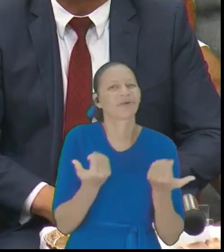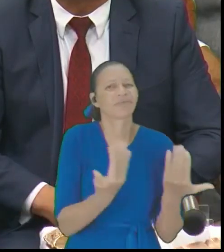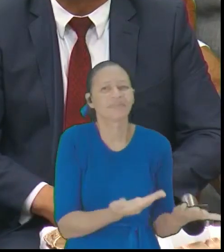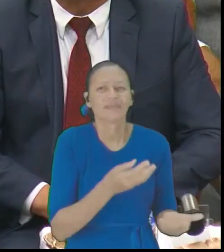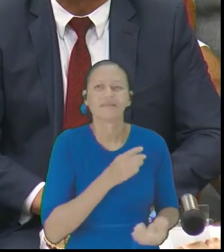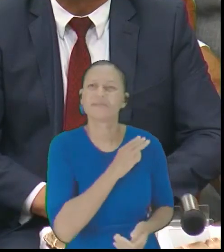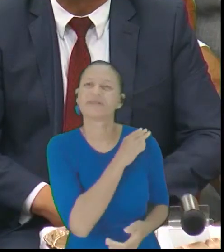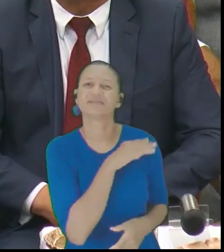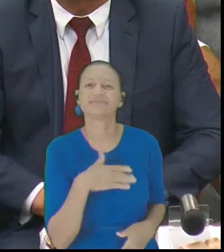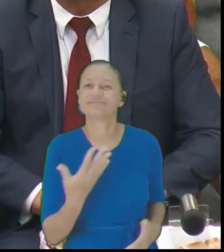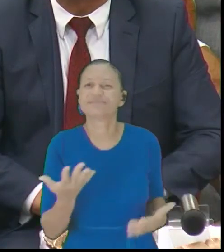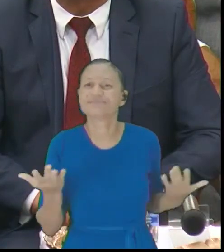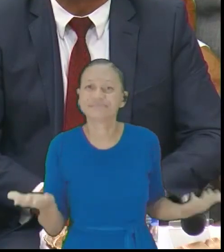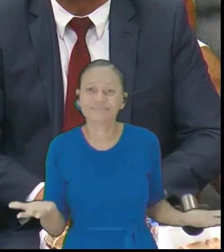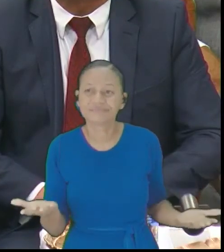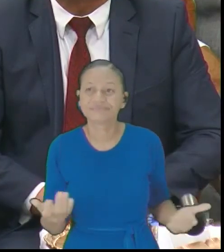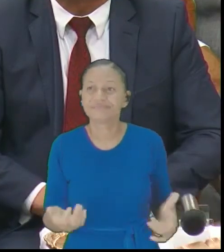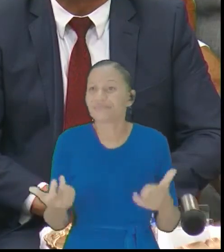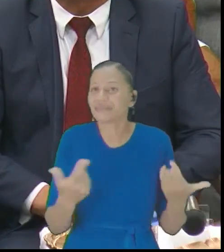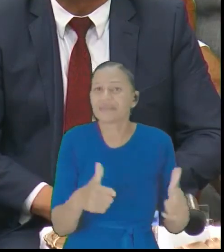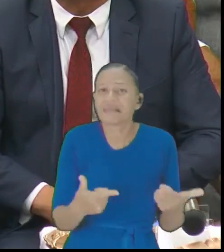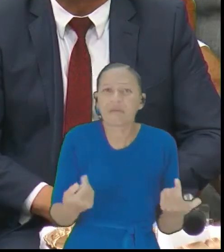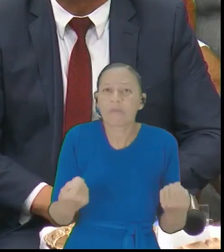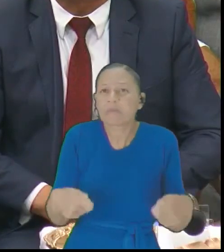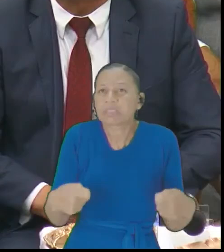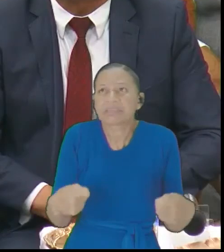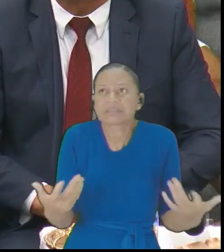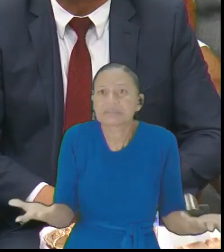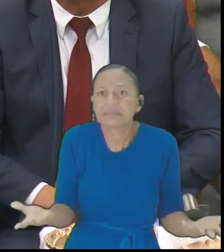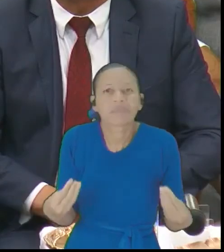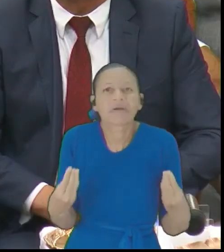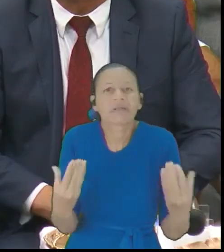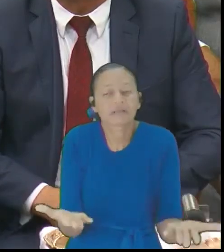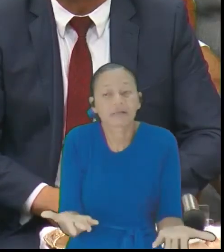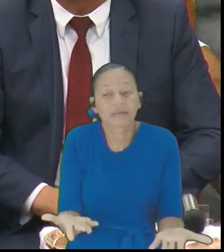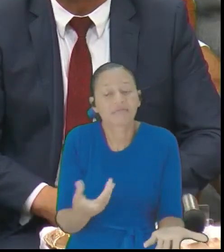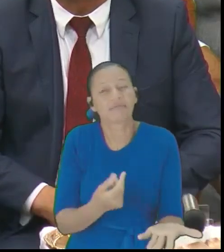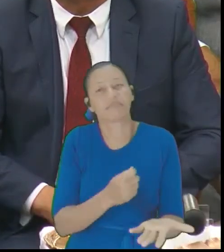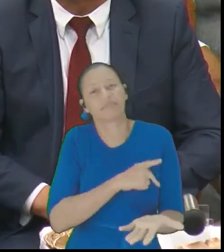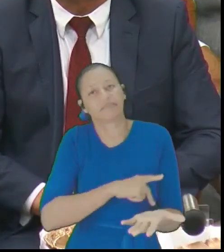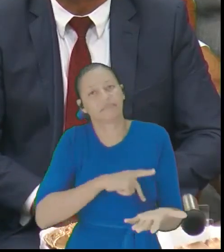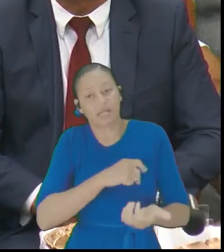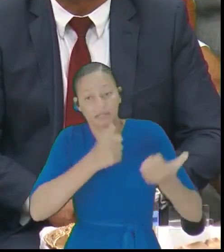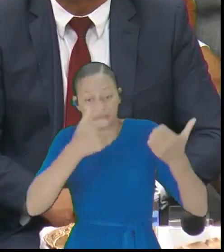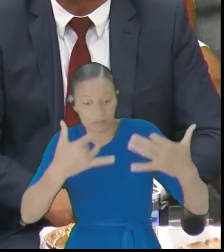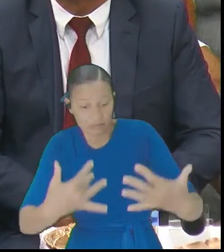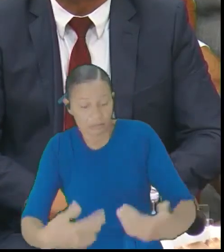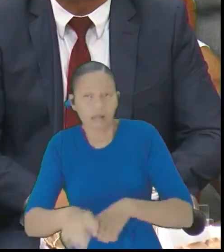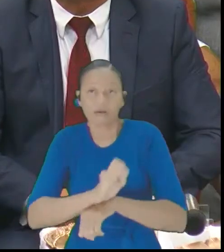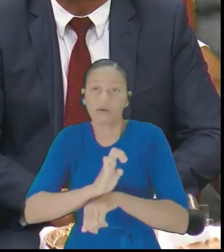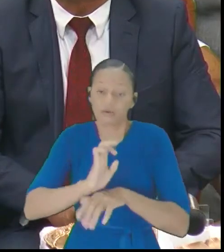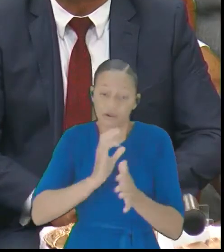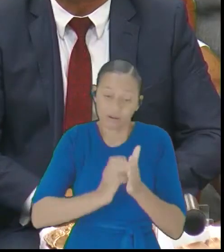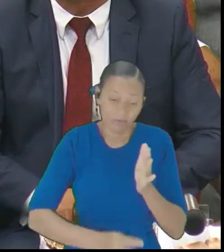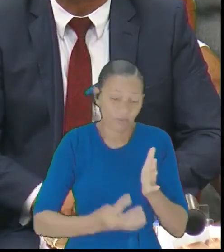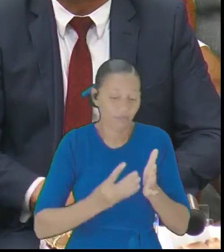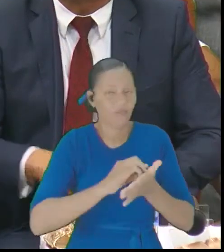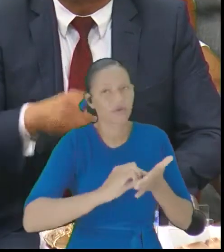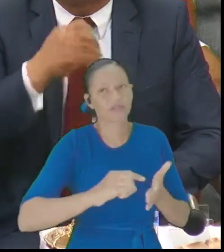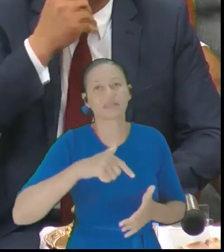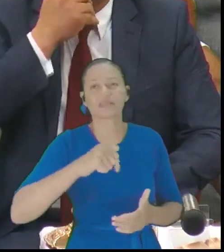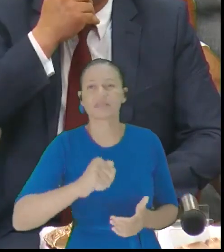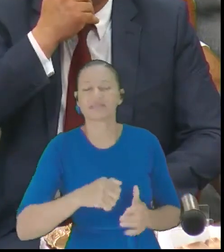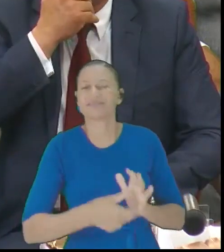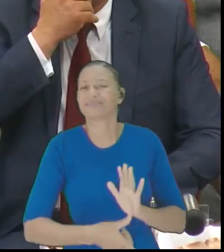então? Se não tem necessidade, e Paulo diz mais aos Efésios, no capítulo 4, verso 7,